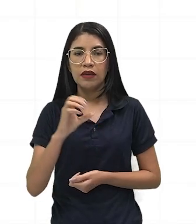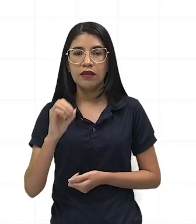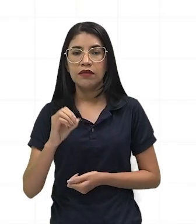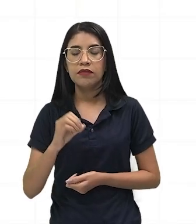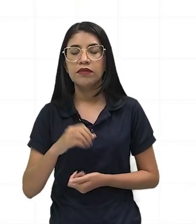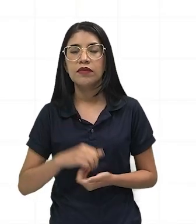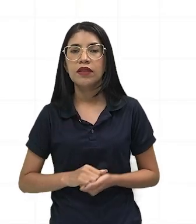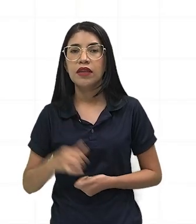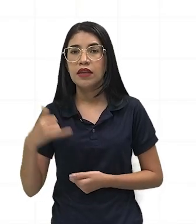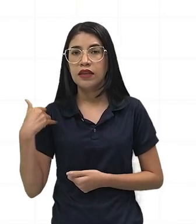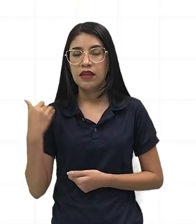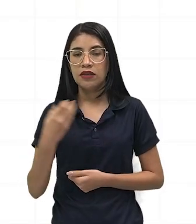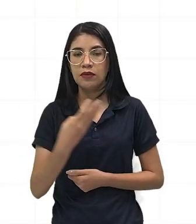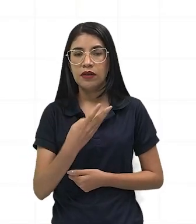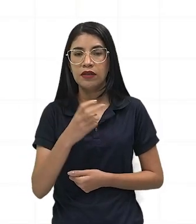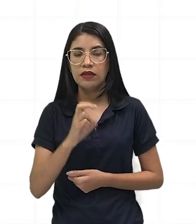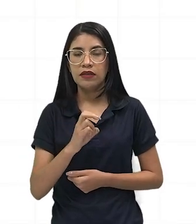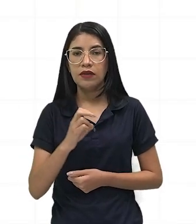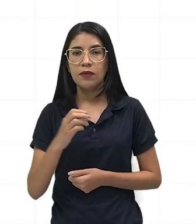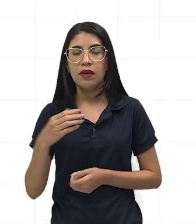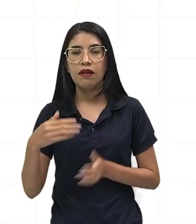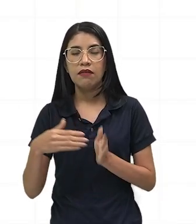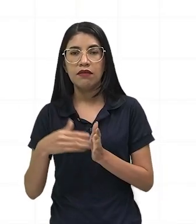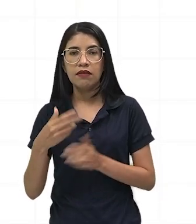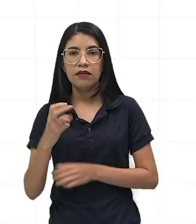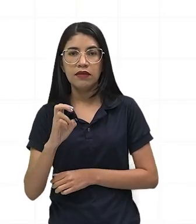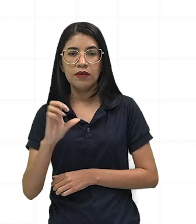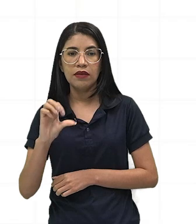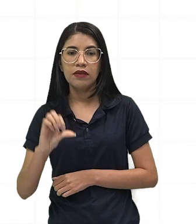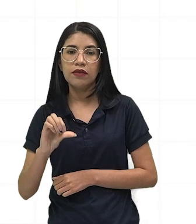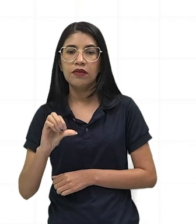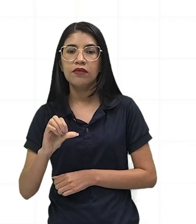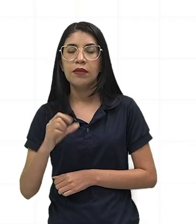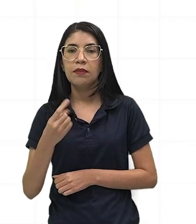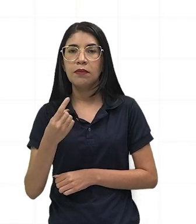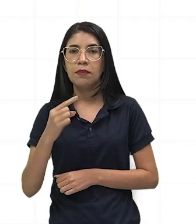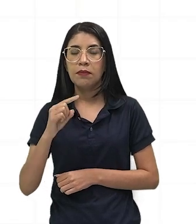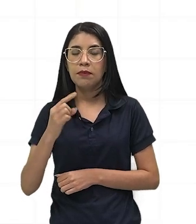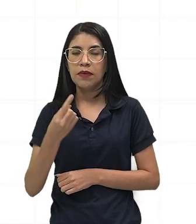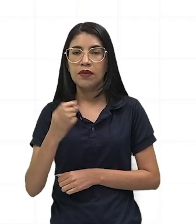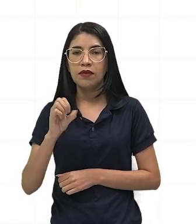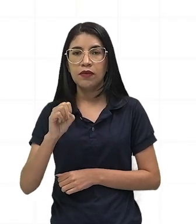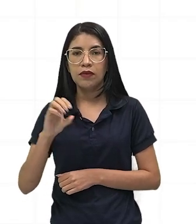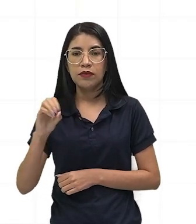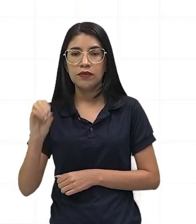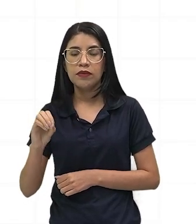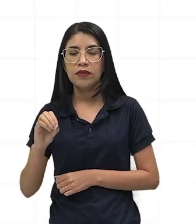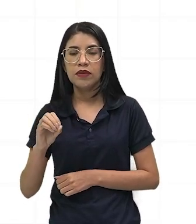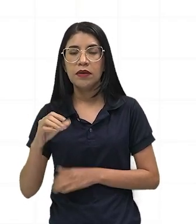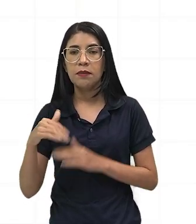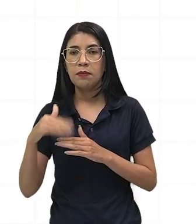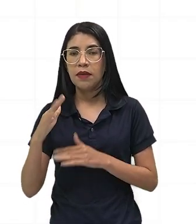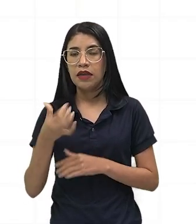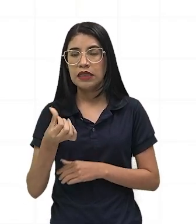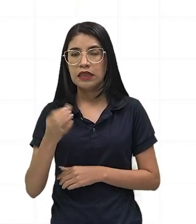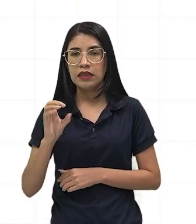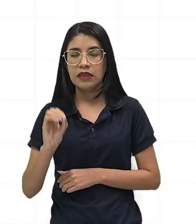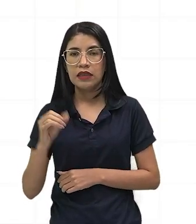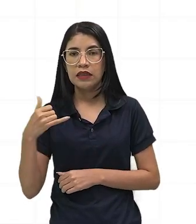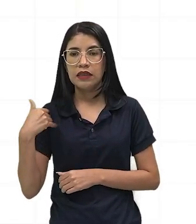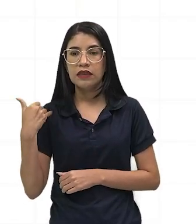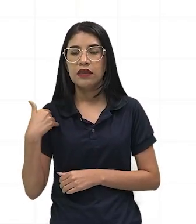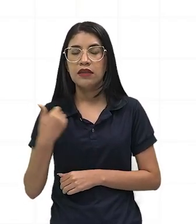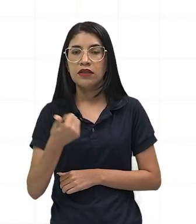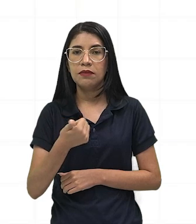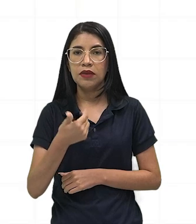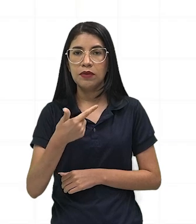59, 1.800. De 60 anos para mais, 1.200. Então nós temos aqui o mesmo para o